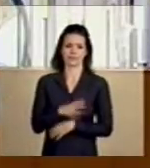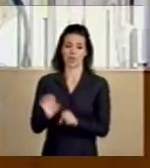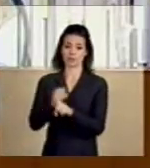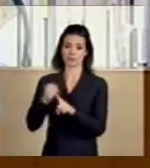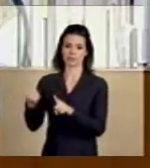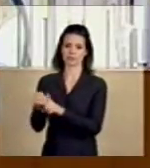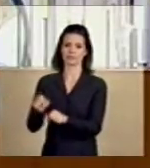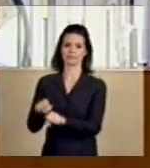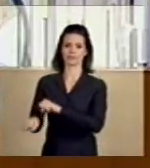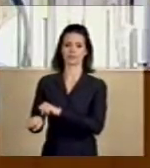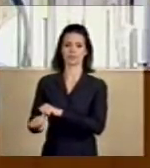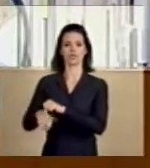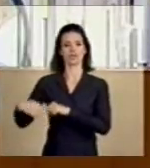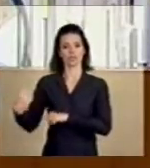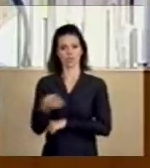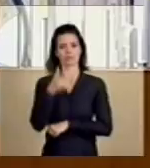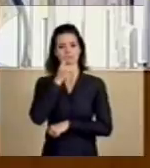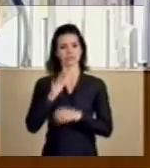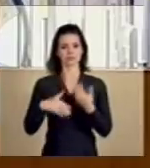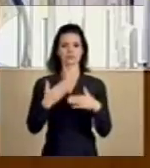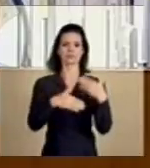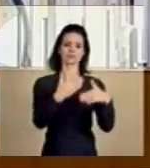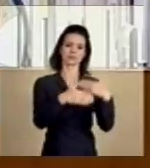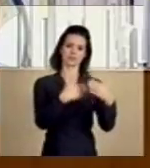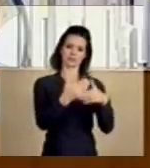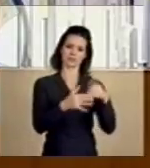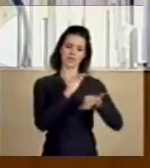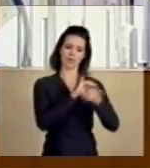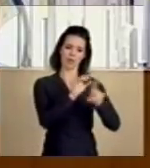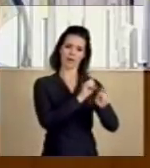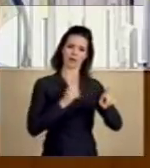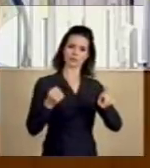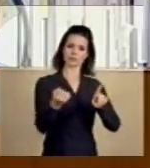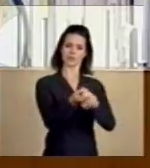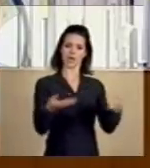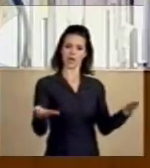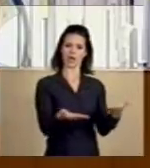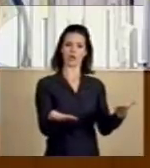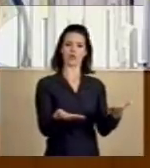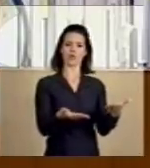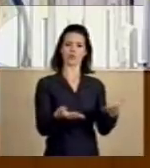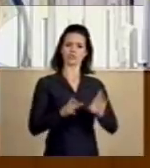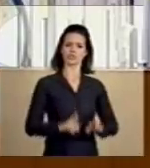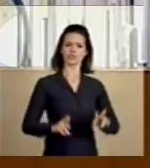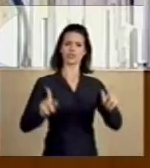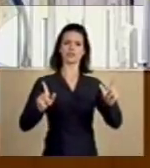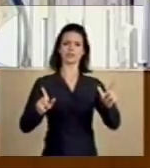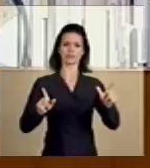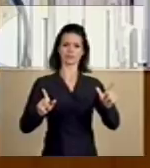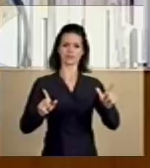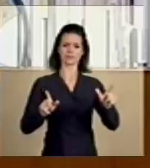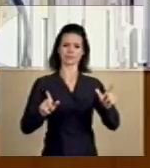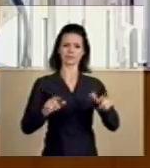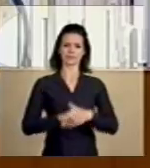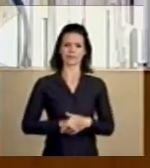avanço significativo para dizer, não apenas para a sociedade, no sentido do outro, mas de dentro de